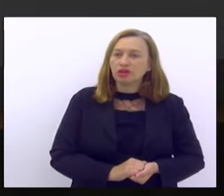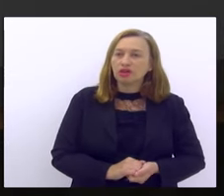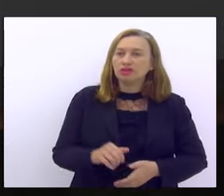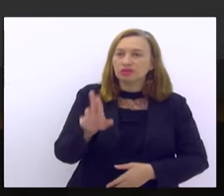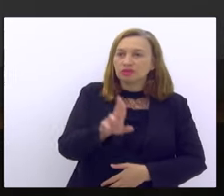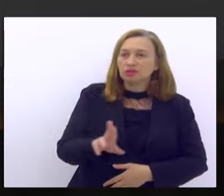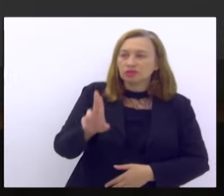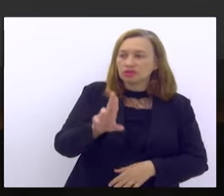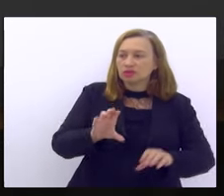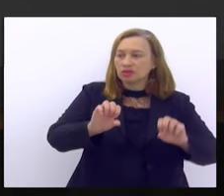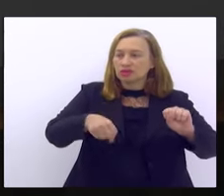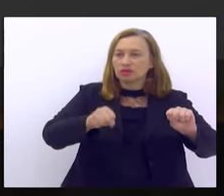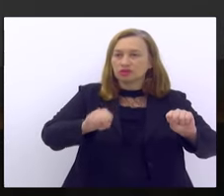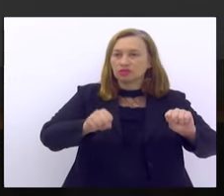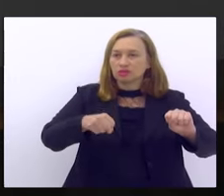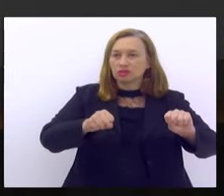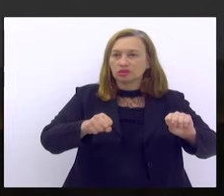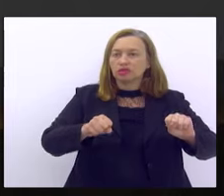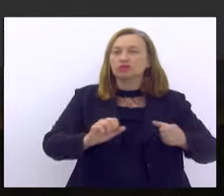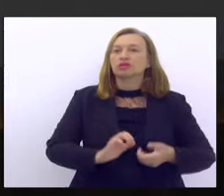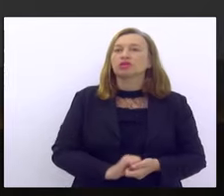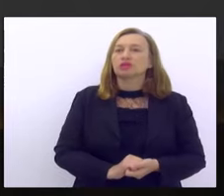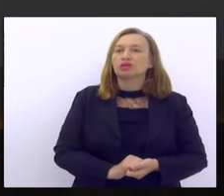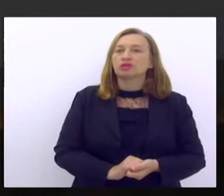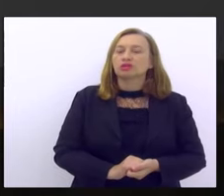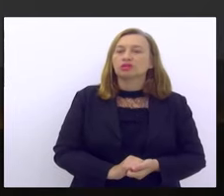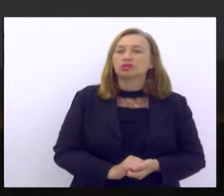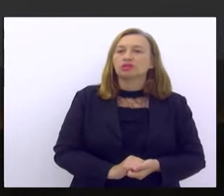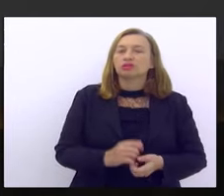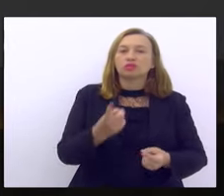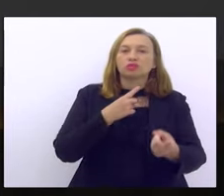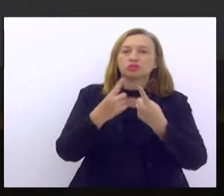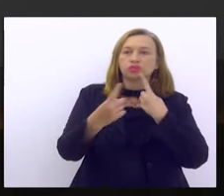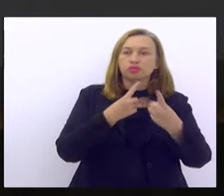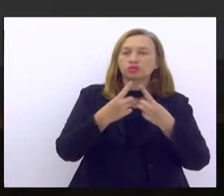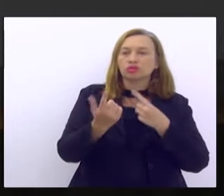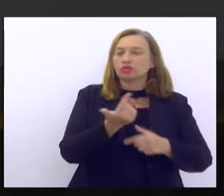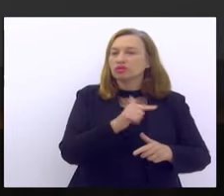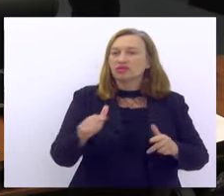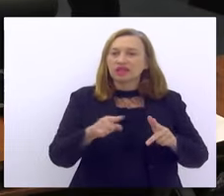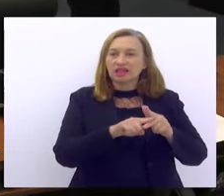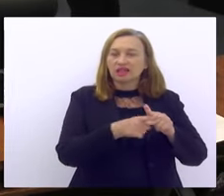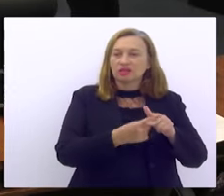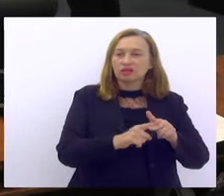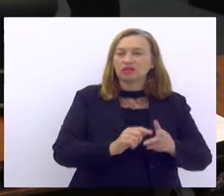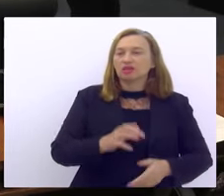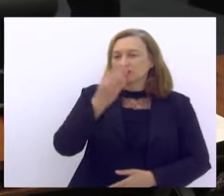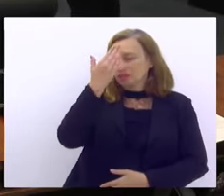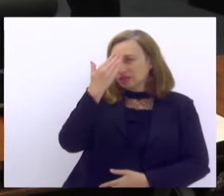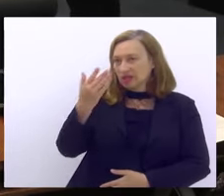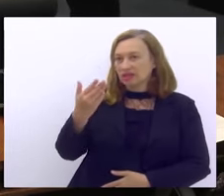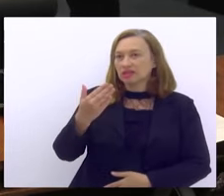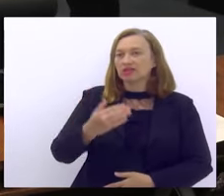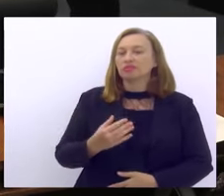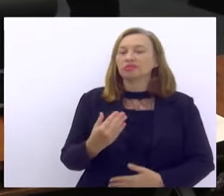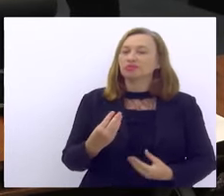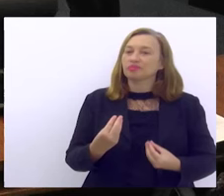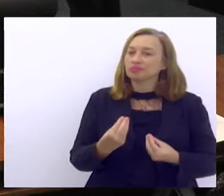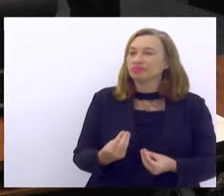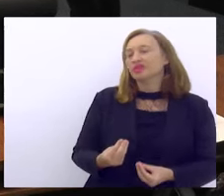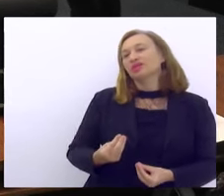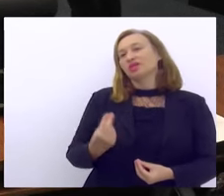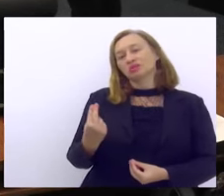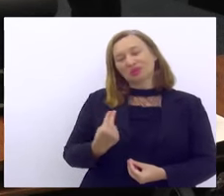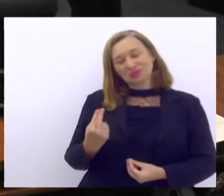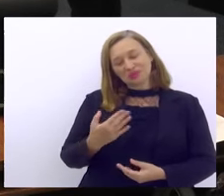utilizando esse tipo de transporte na via pública, sem nenhuma regulamentação, presidente. Muito obrigada aí por conceder a